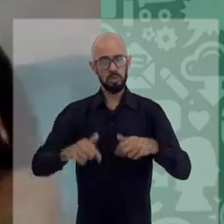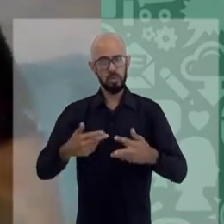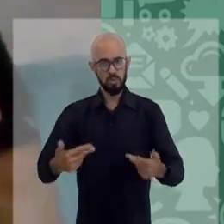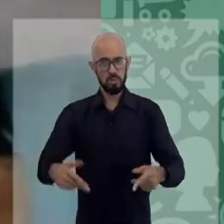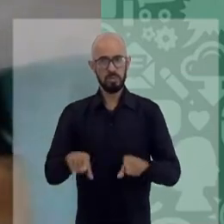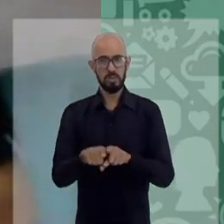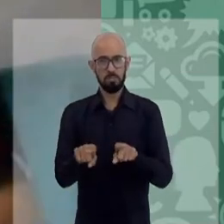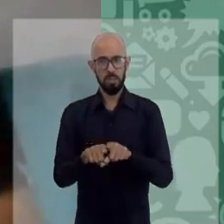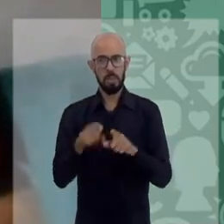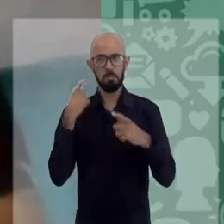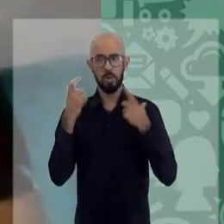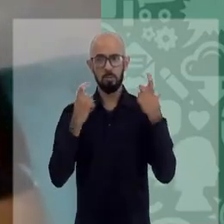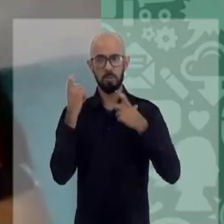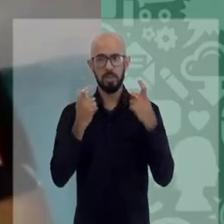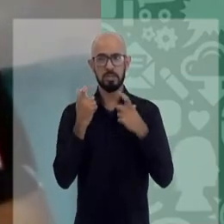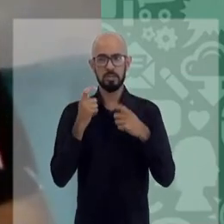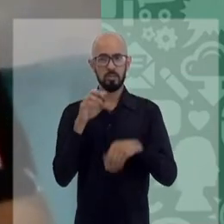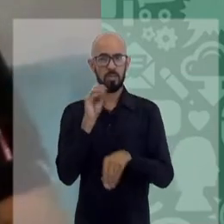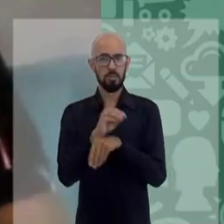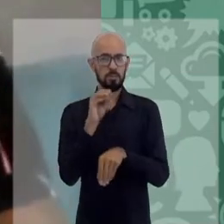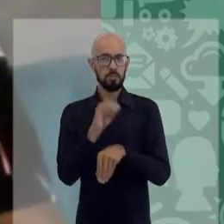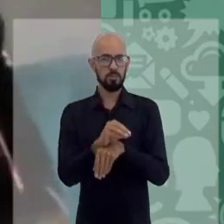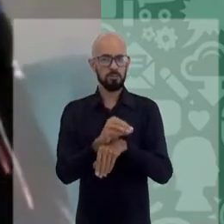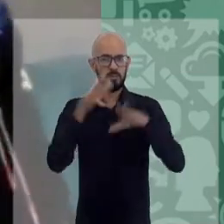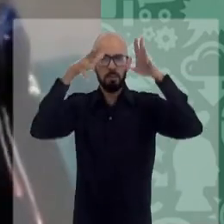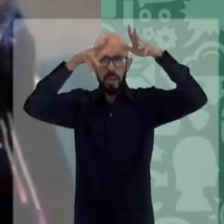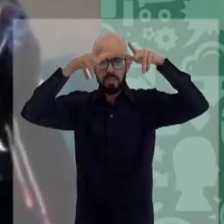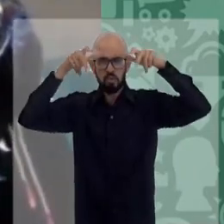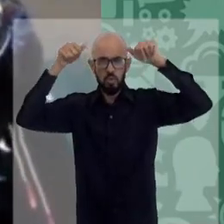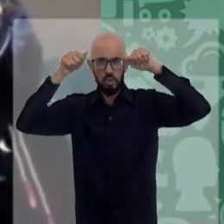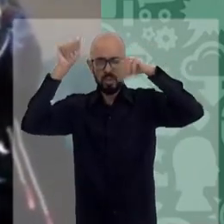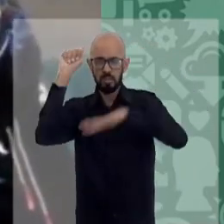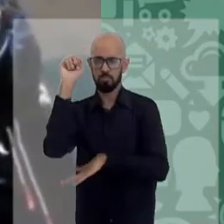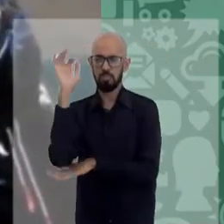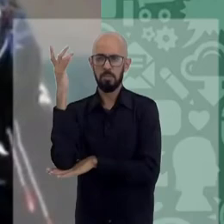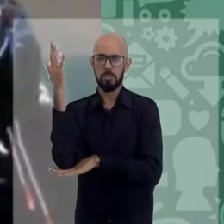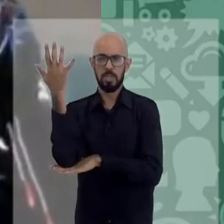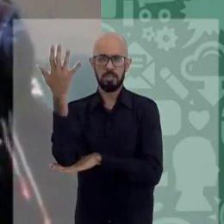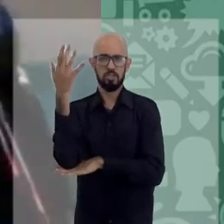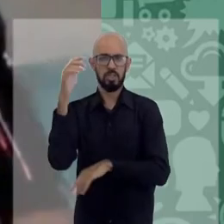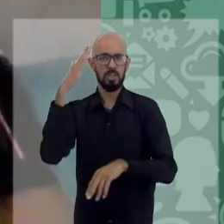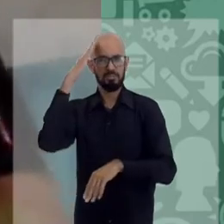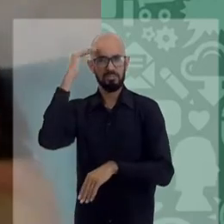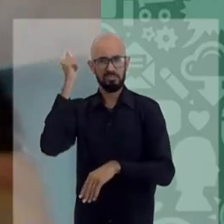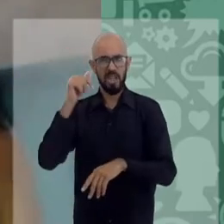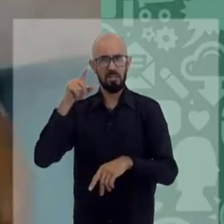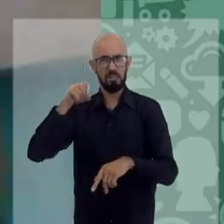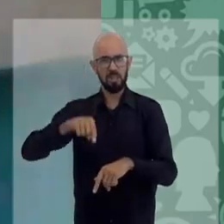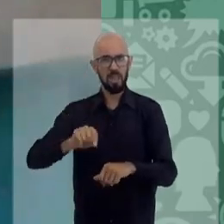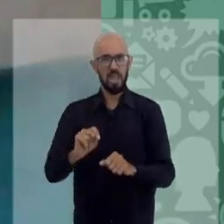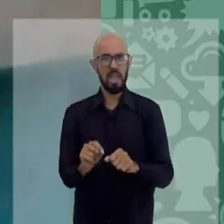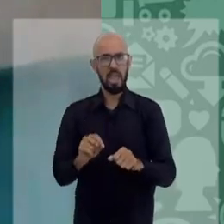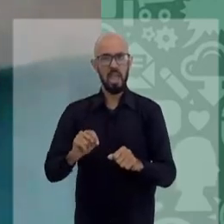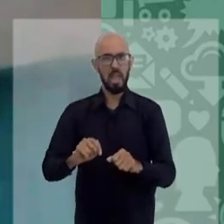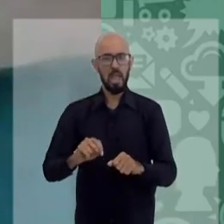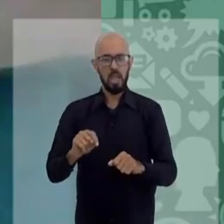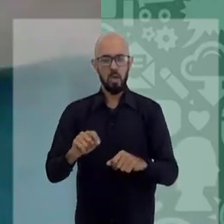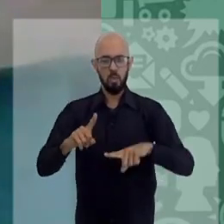Aparece muito forte a preocupação deles com a preservação da Amazônia e do meio ambiente. Eles sabem que isso é um ativo muito